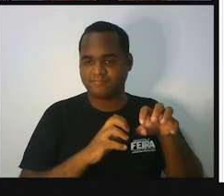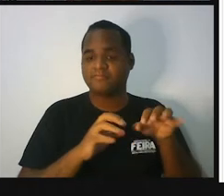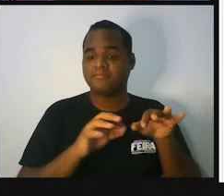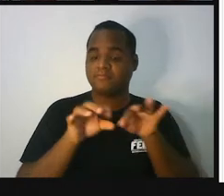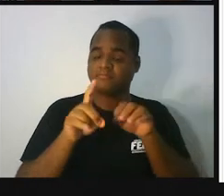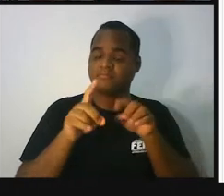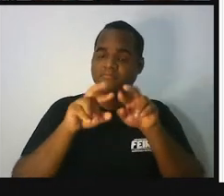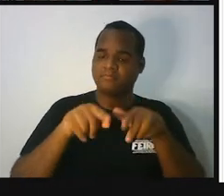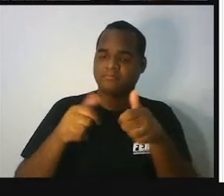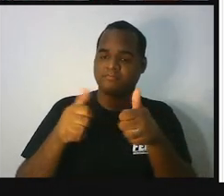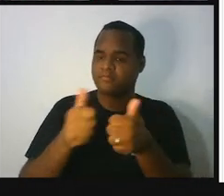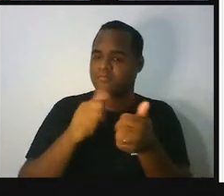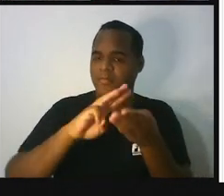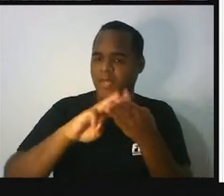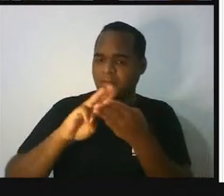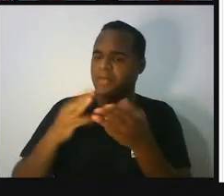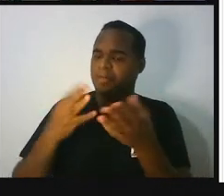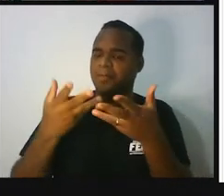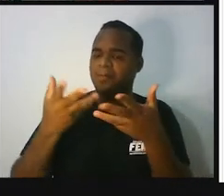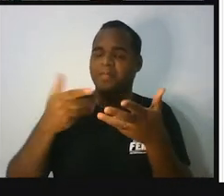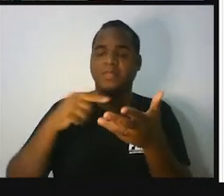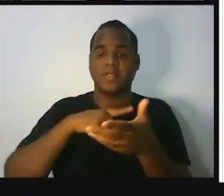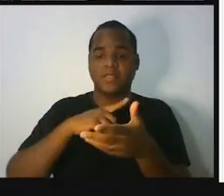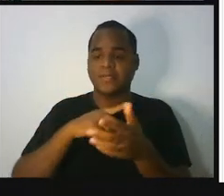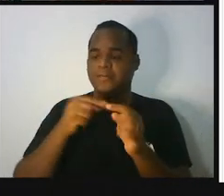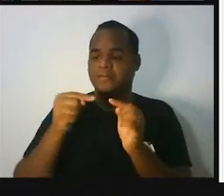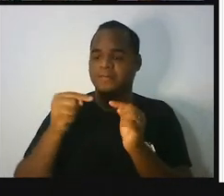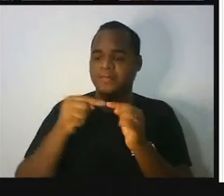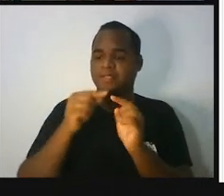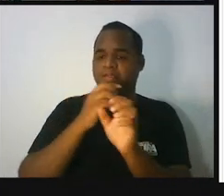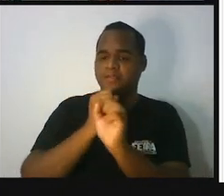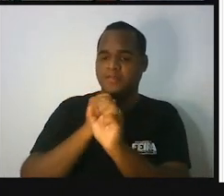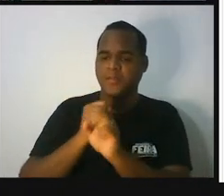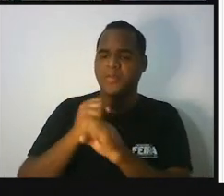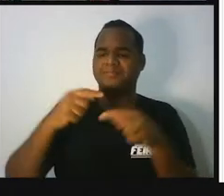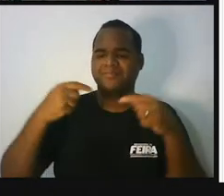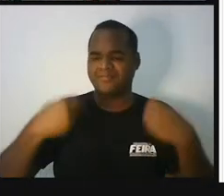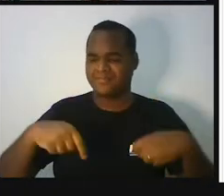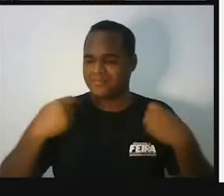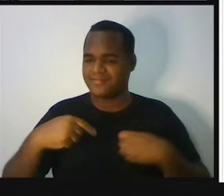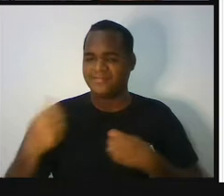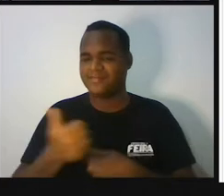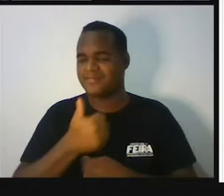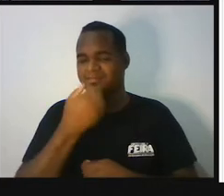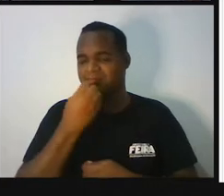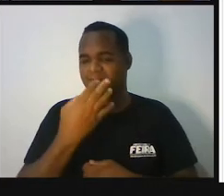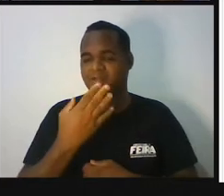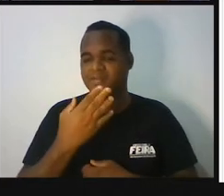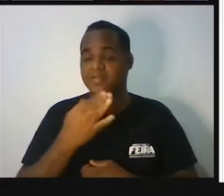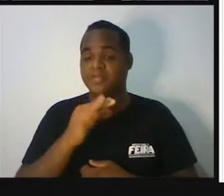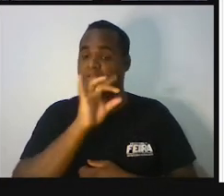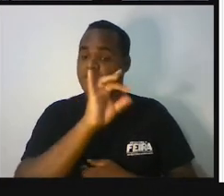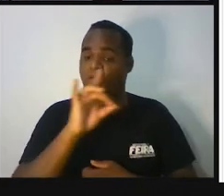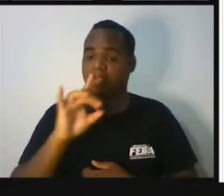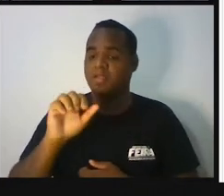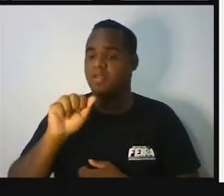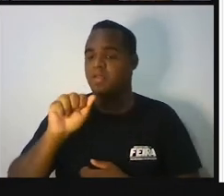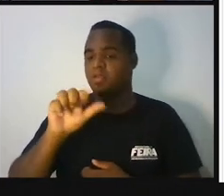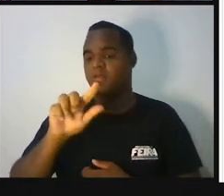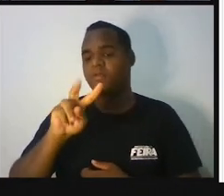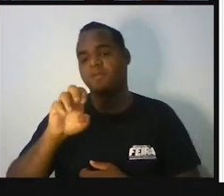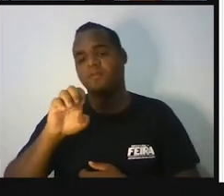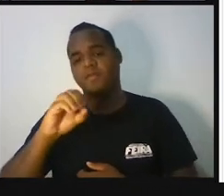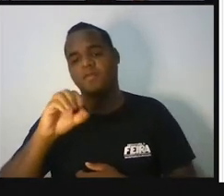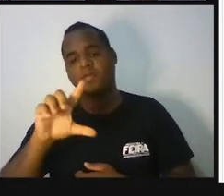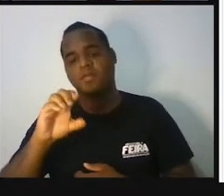forma muito matemática, muito calculada, muito precisa. Cada alvéolo da colmeia, o